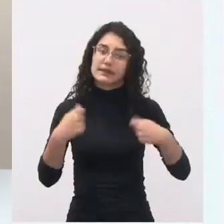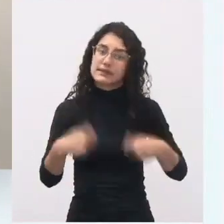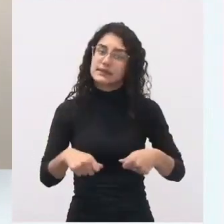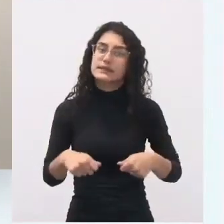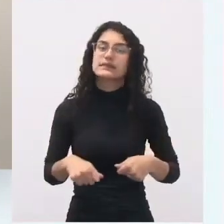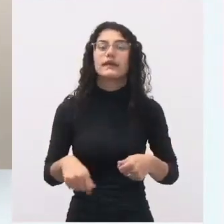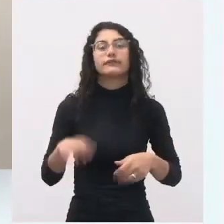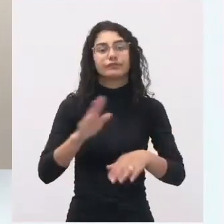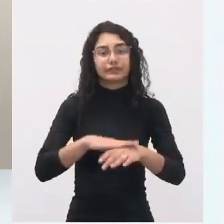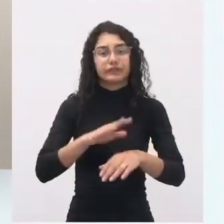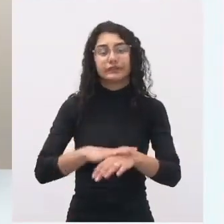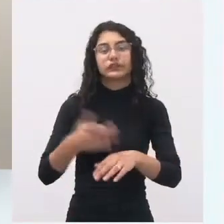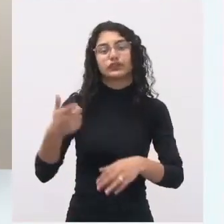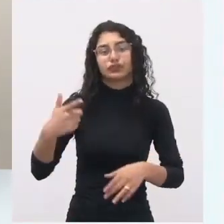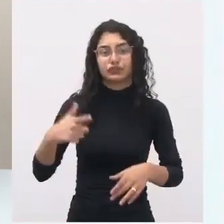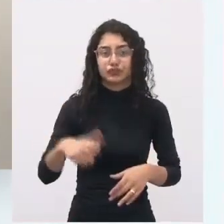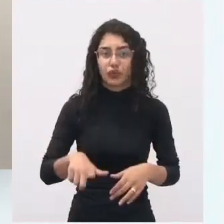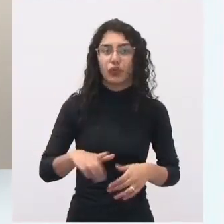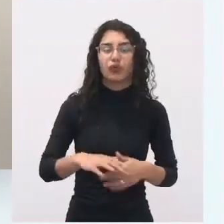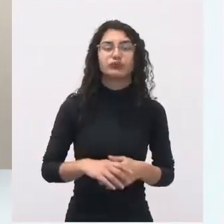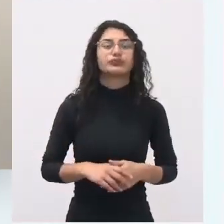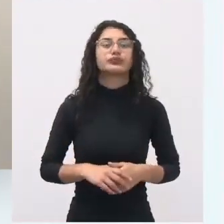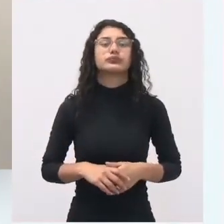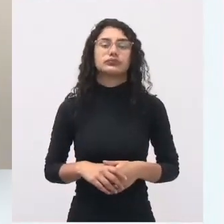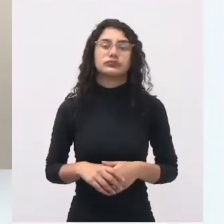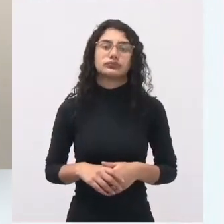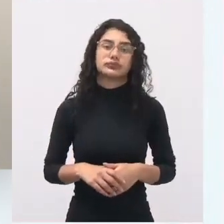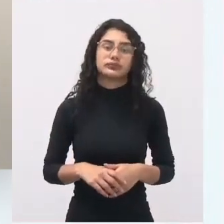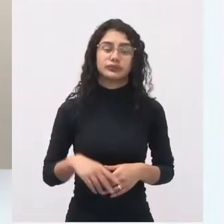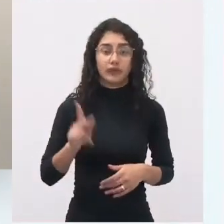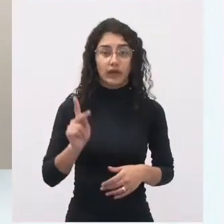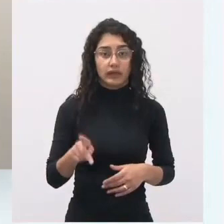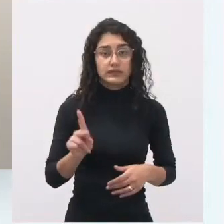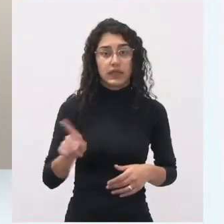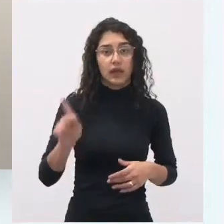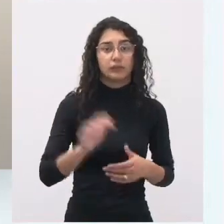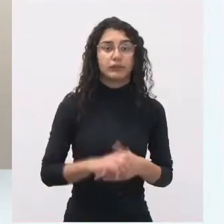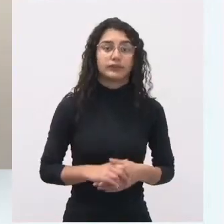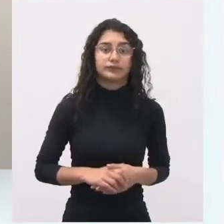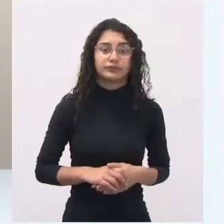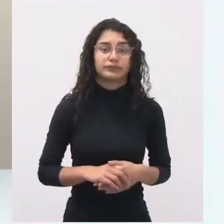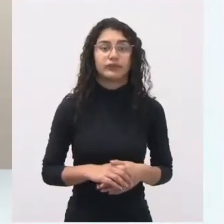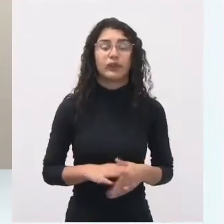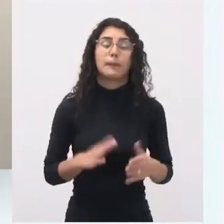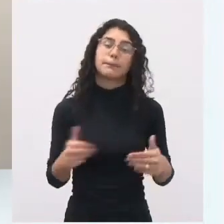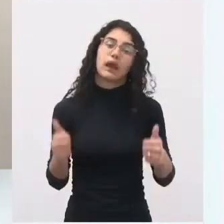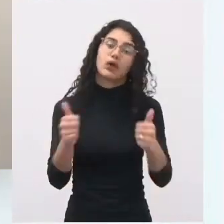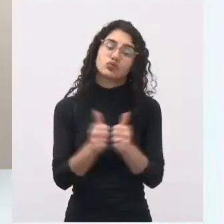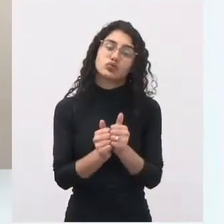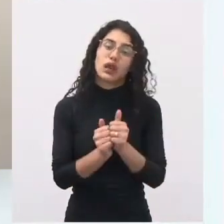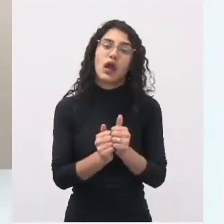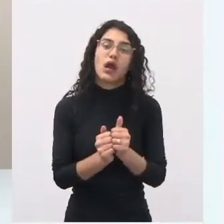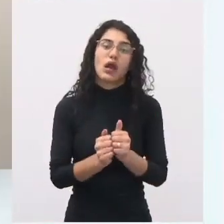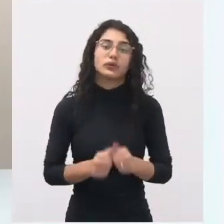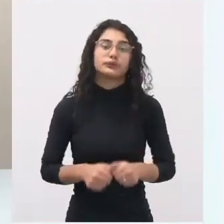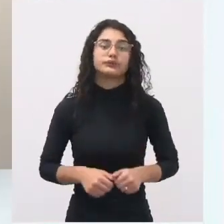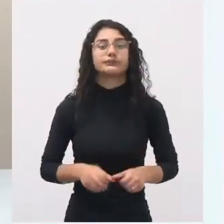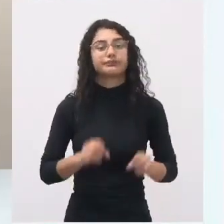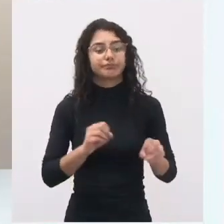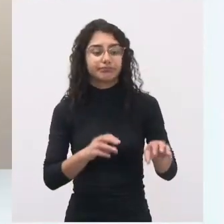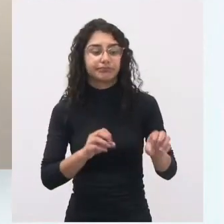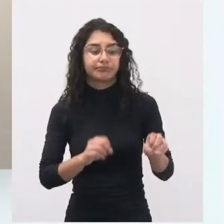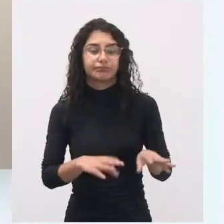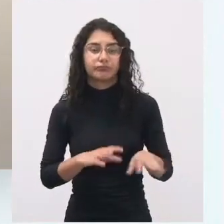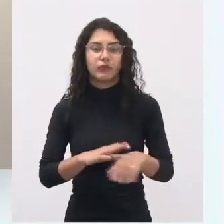e continuar mudando, continuar refletindo e agindo para chegar numa mudança que colabore de fato com uma